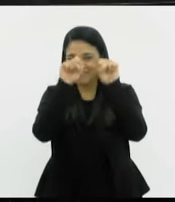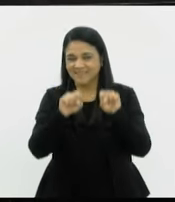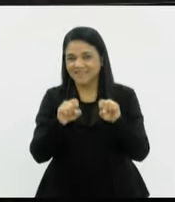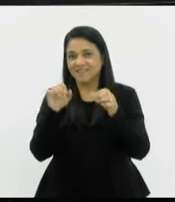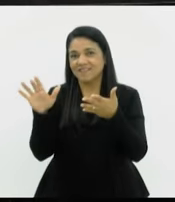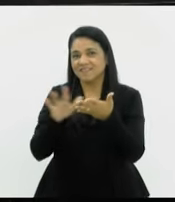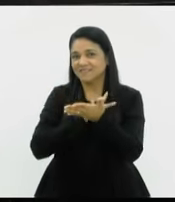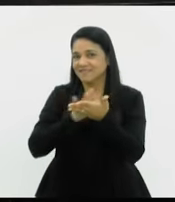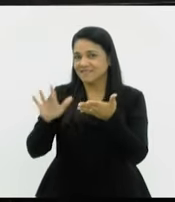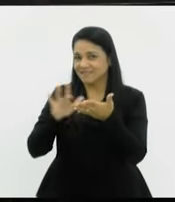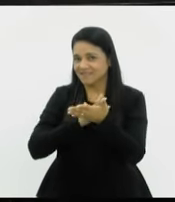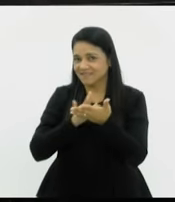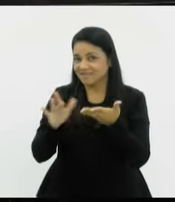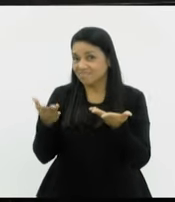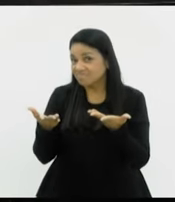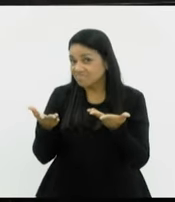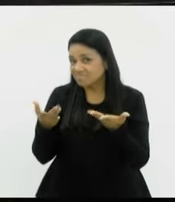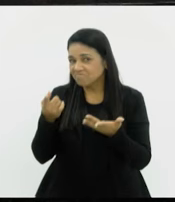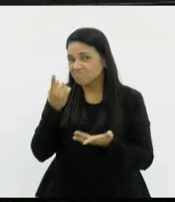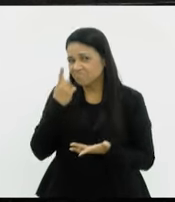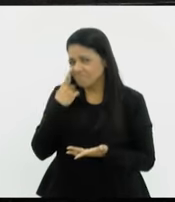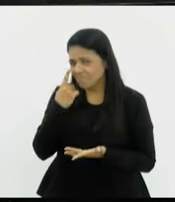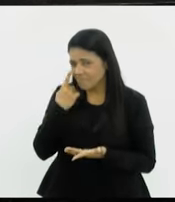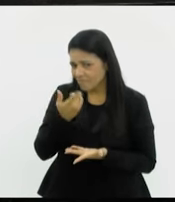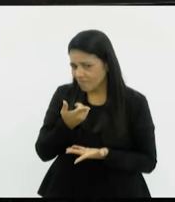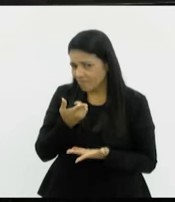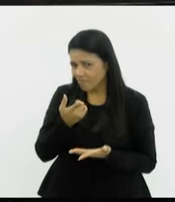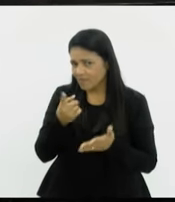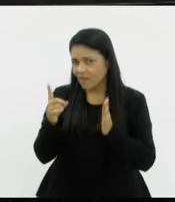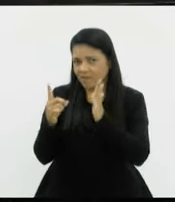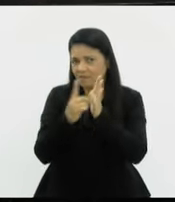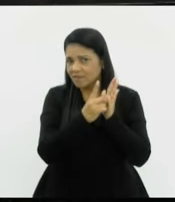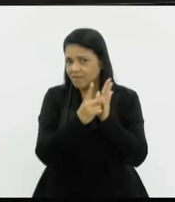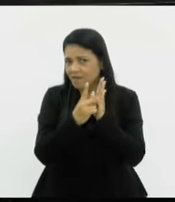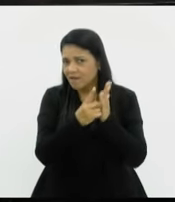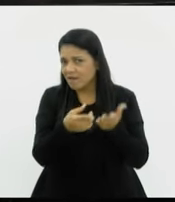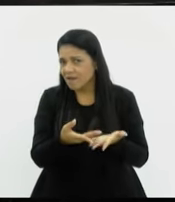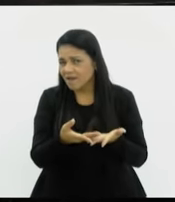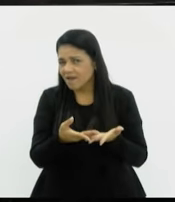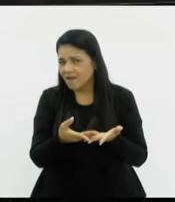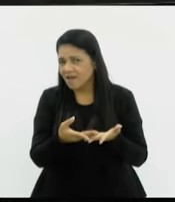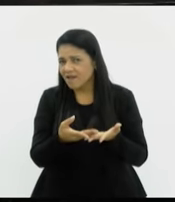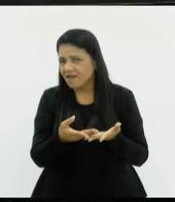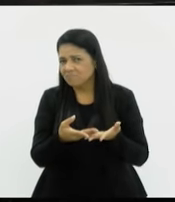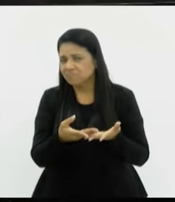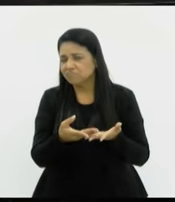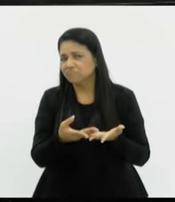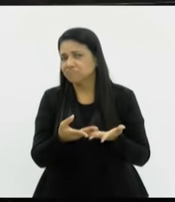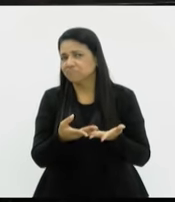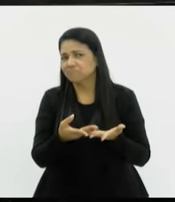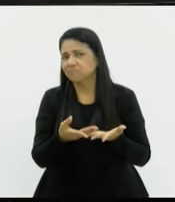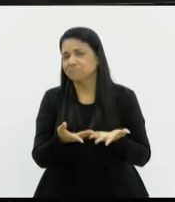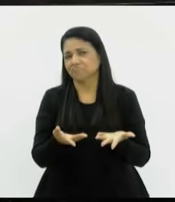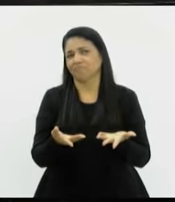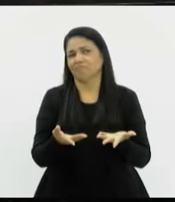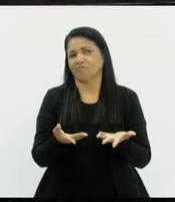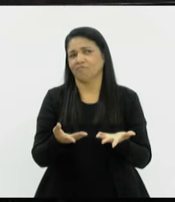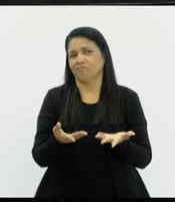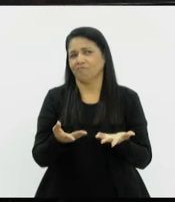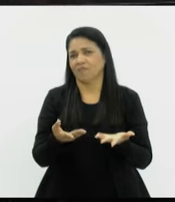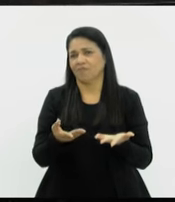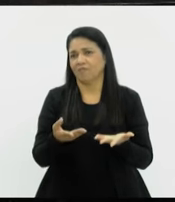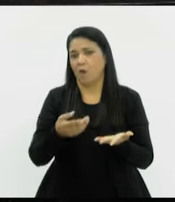digital. Então, veja só, o DETRAN estaria, em tese, cometendo